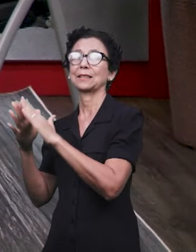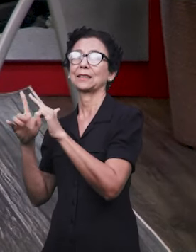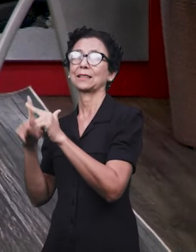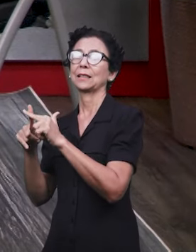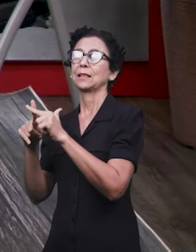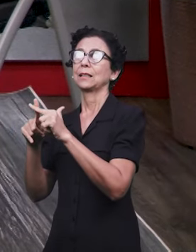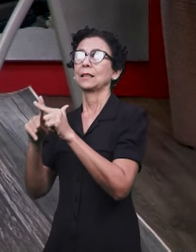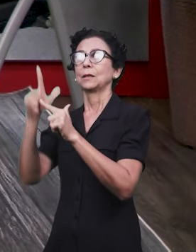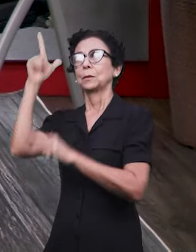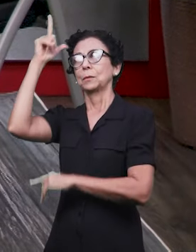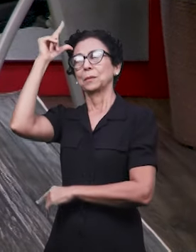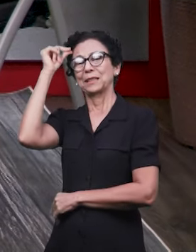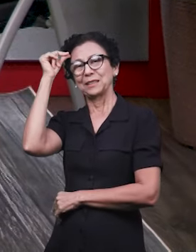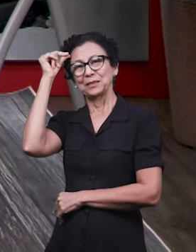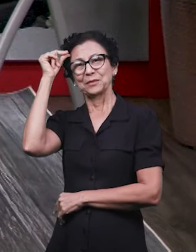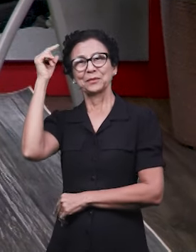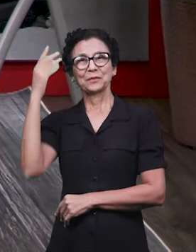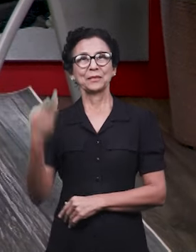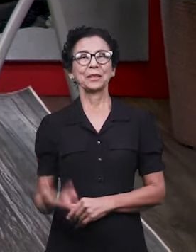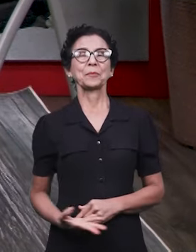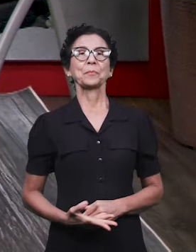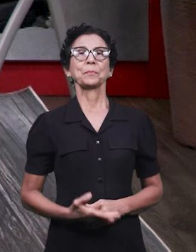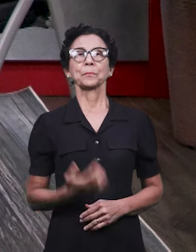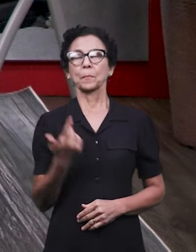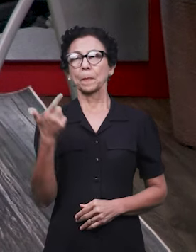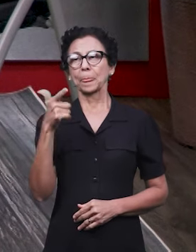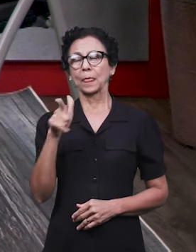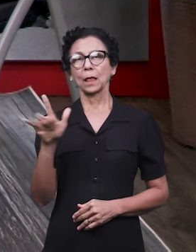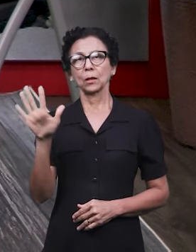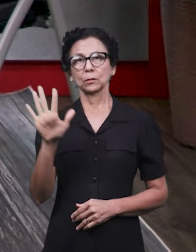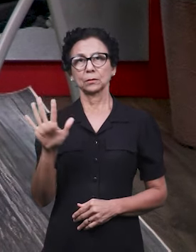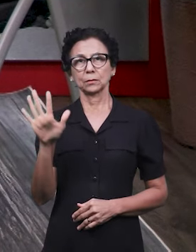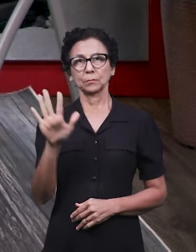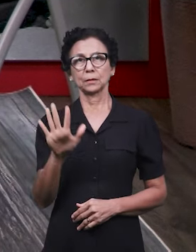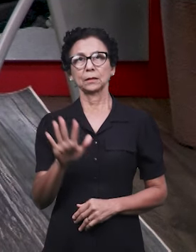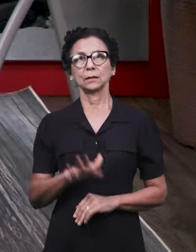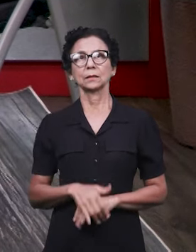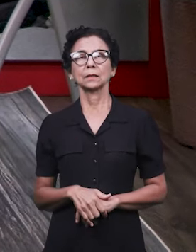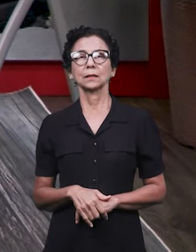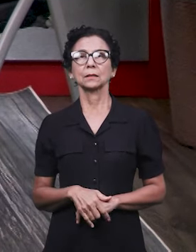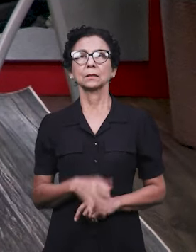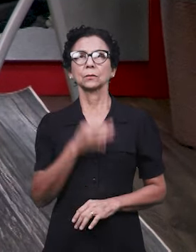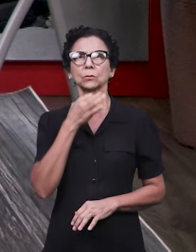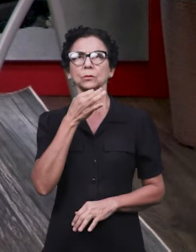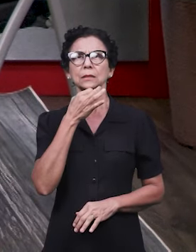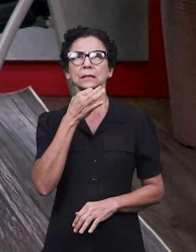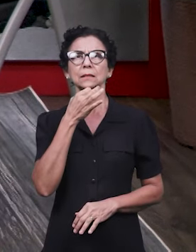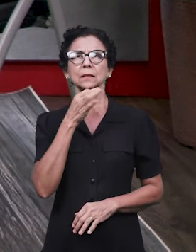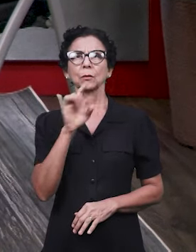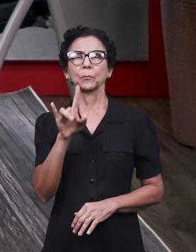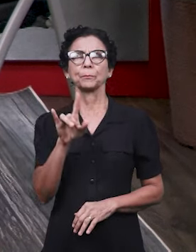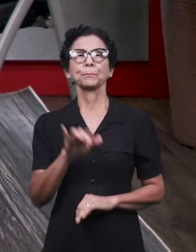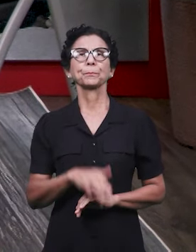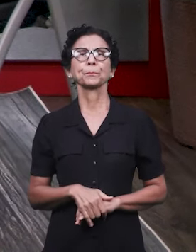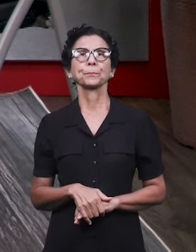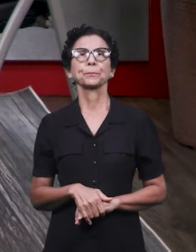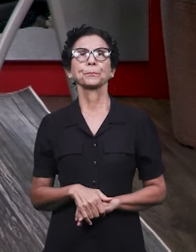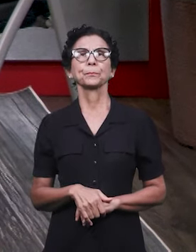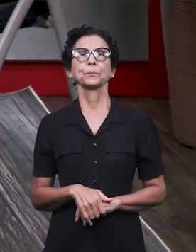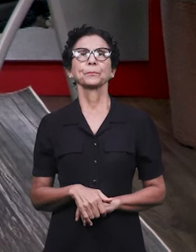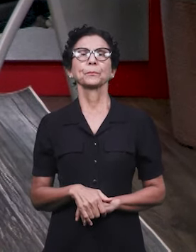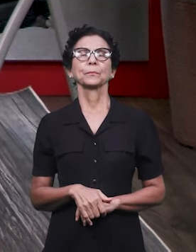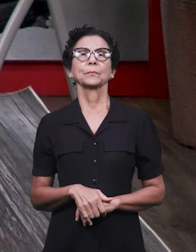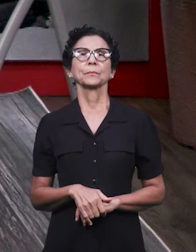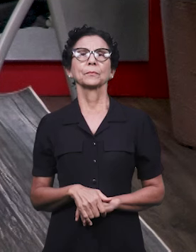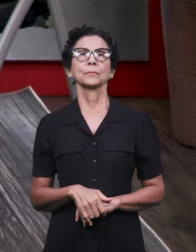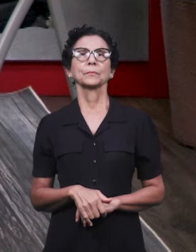é mesmo? Isso mesmo. Glória a Deus. Nós temos outros slides da sugestão. Podemos passar a sugestão 2.